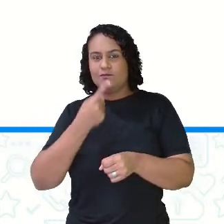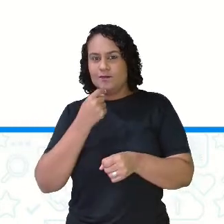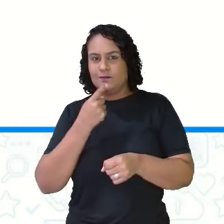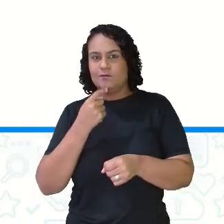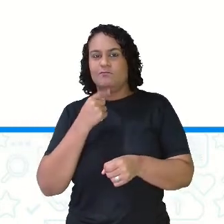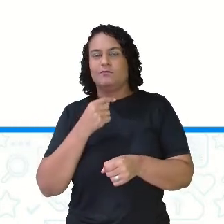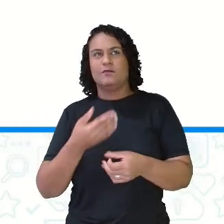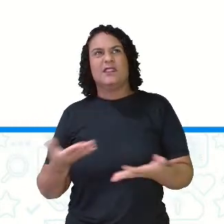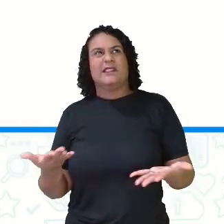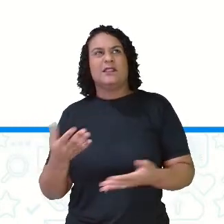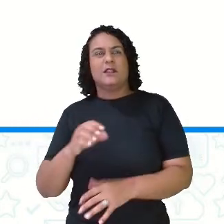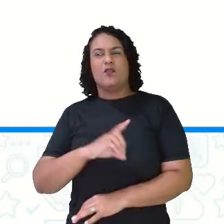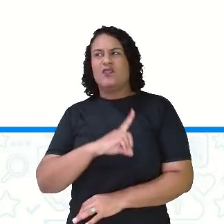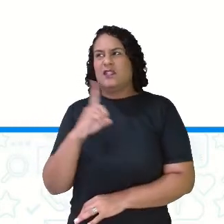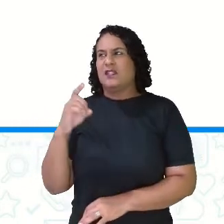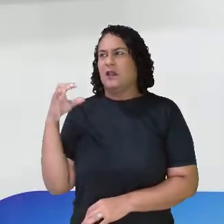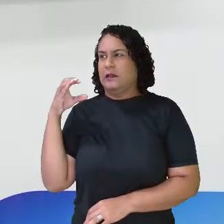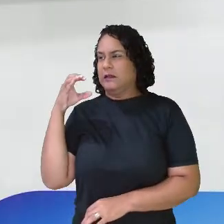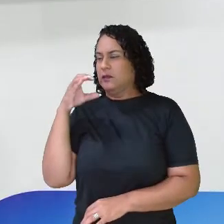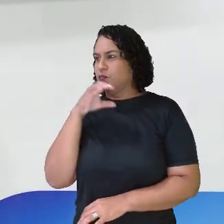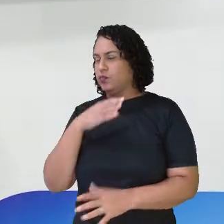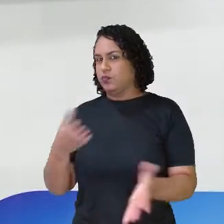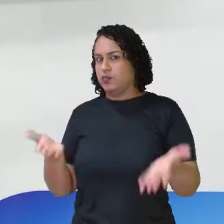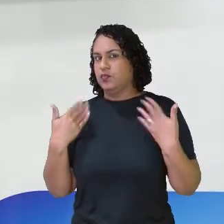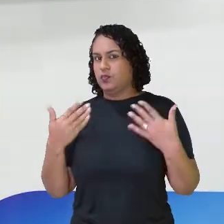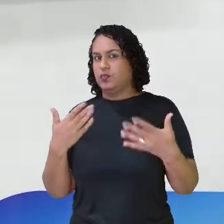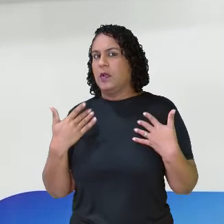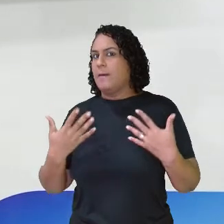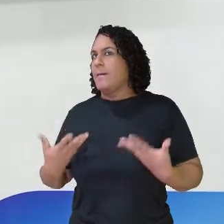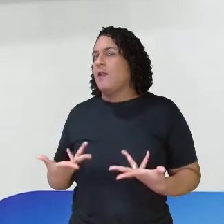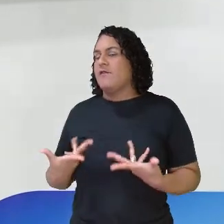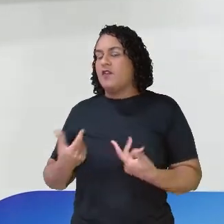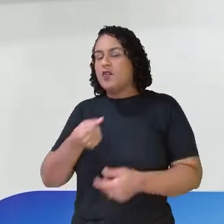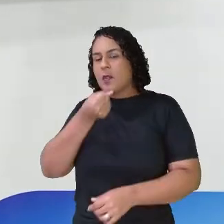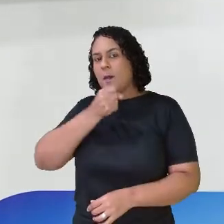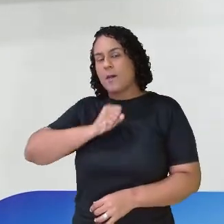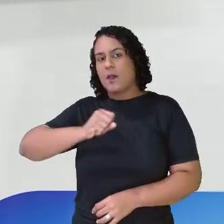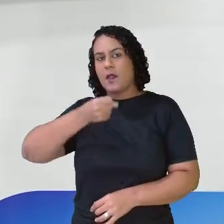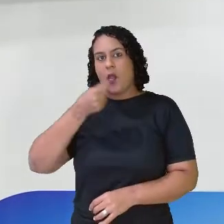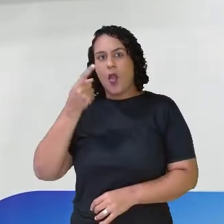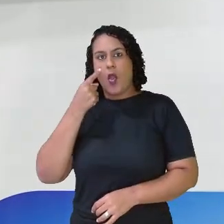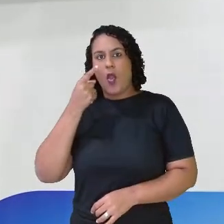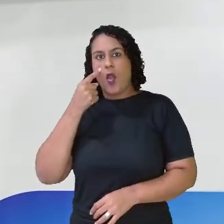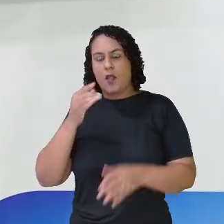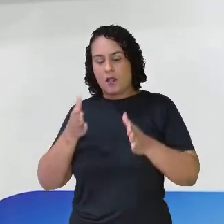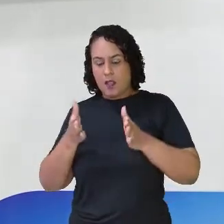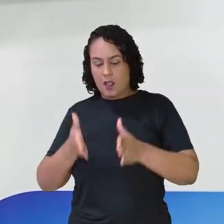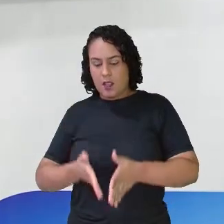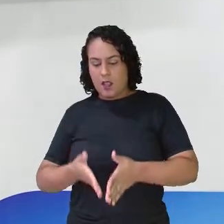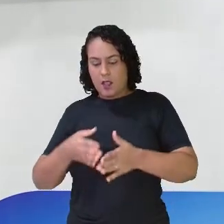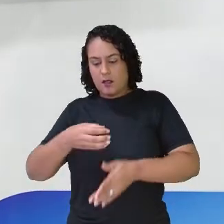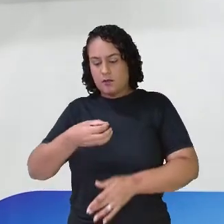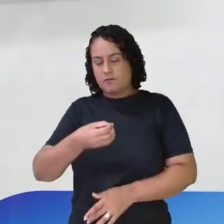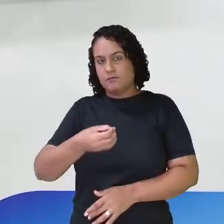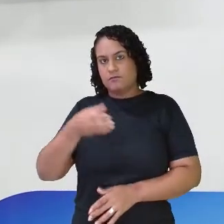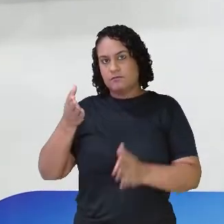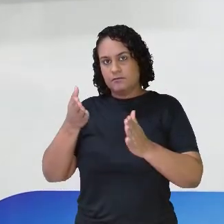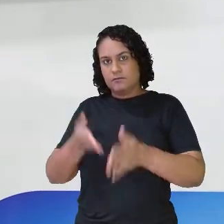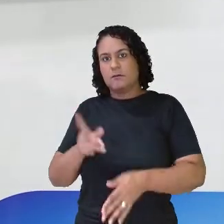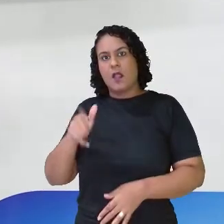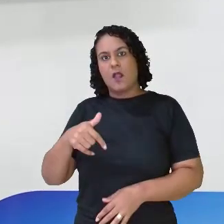de calor no Recife, hein? Maravilhoso. Olha o formato da casquinha, gente.